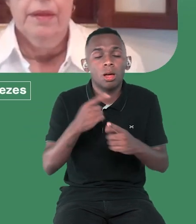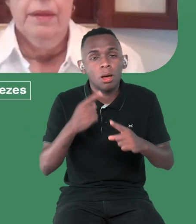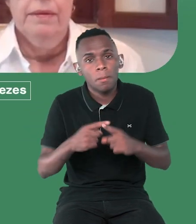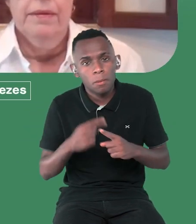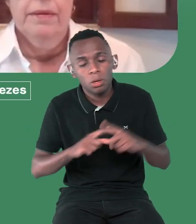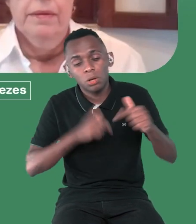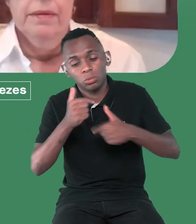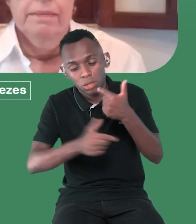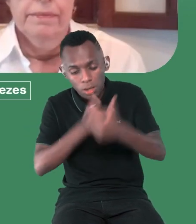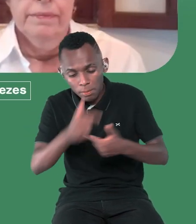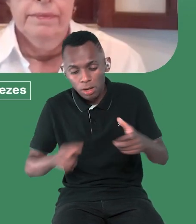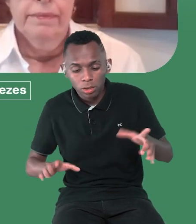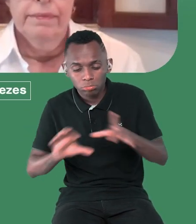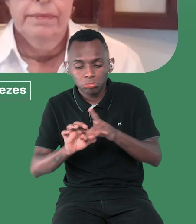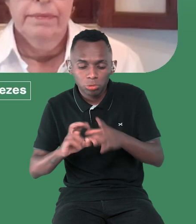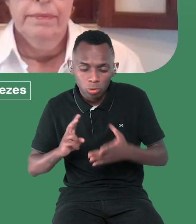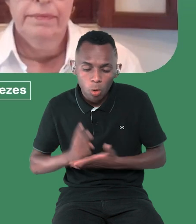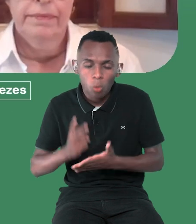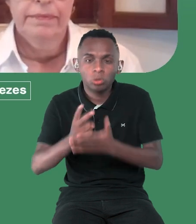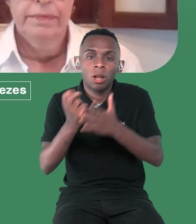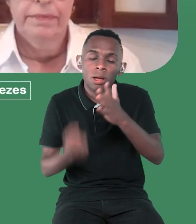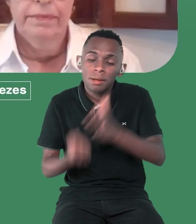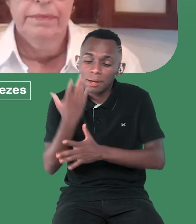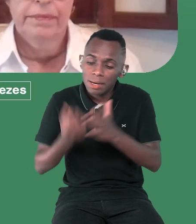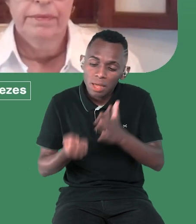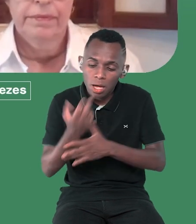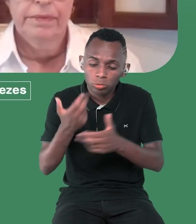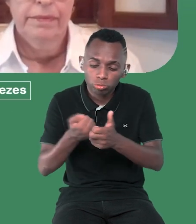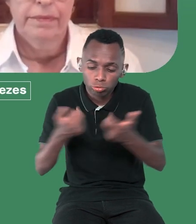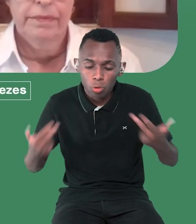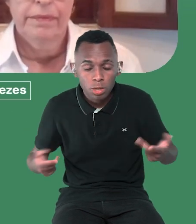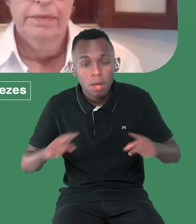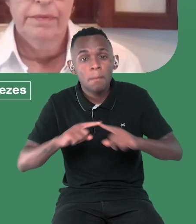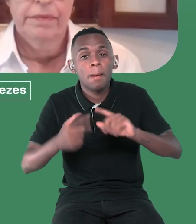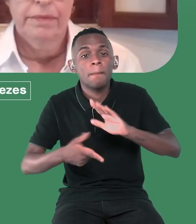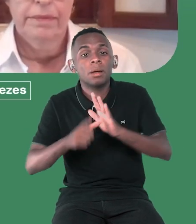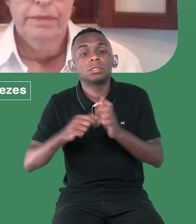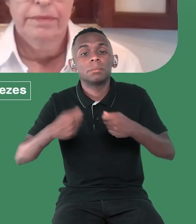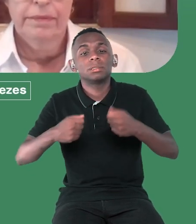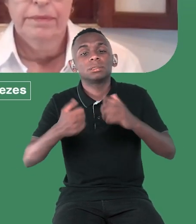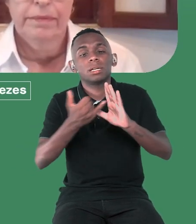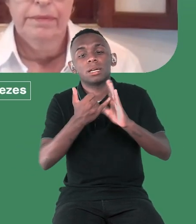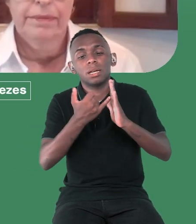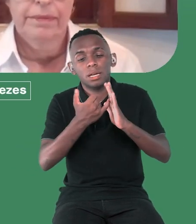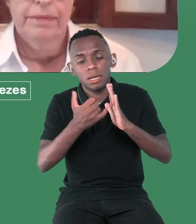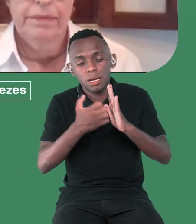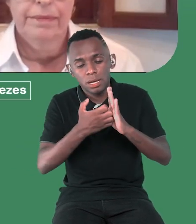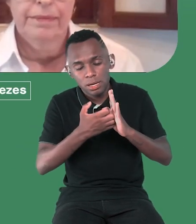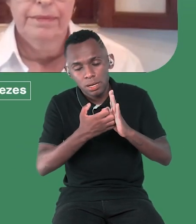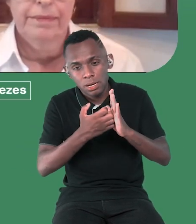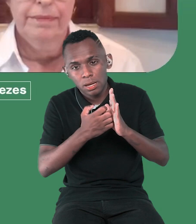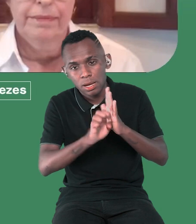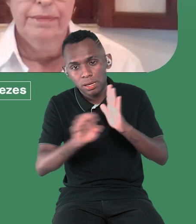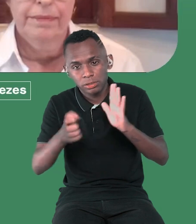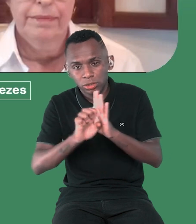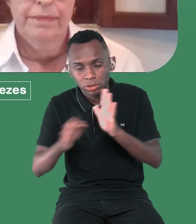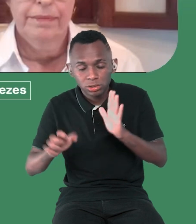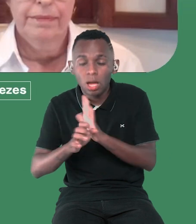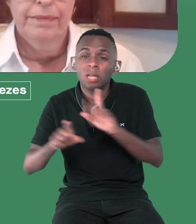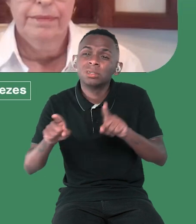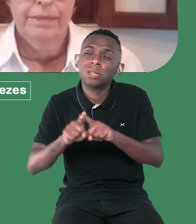de empregabilidade, né, de produção, de tudo, a partir dos editais governamentais, né, e das compras